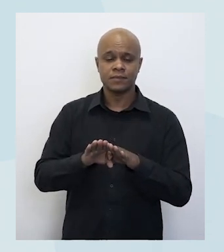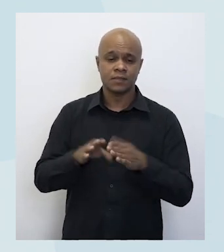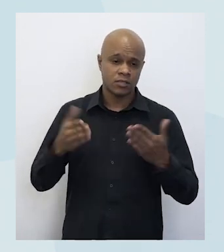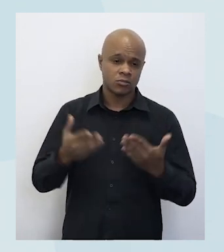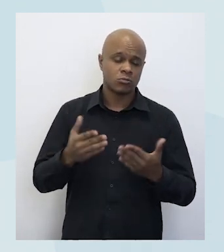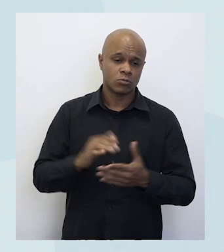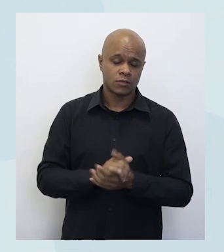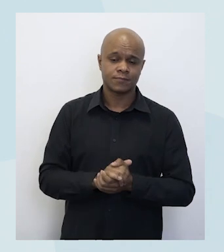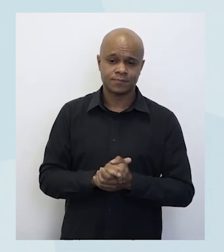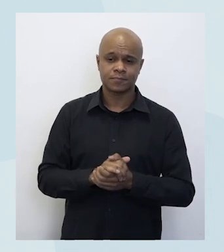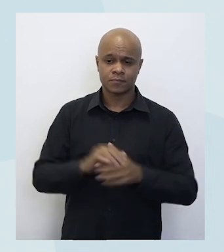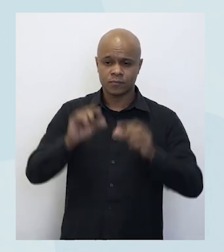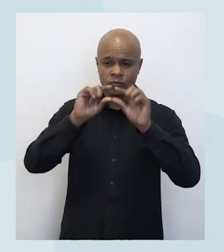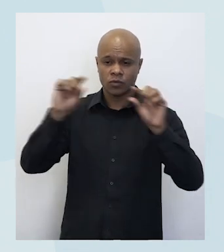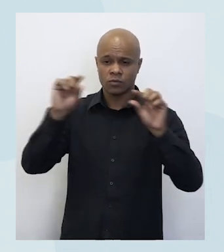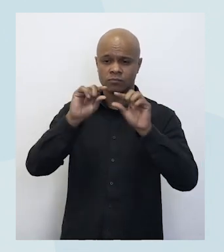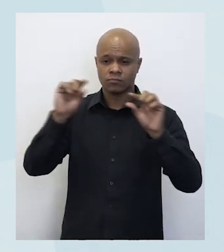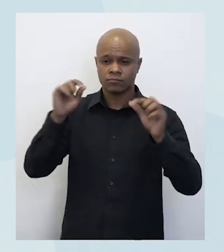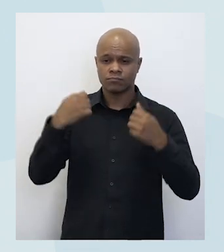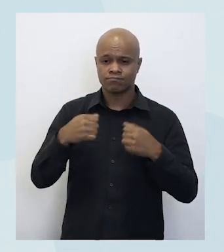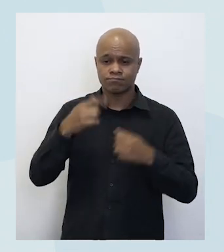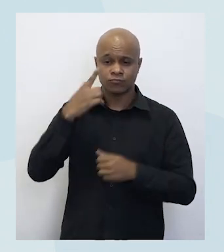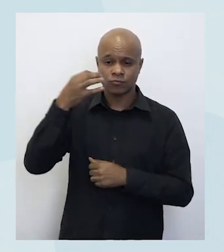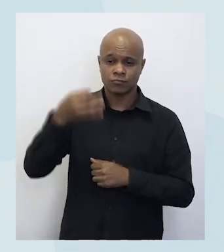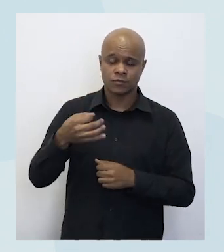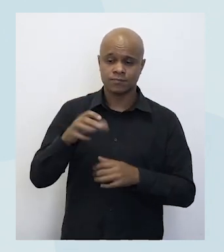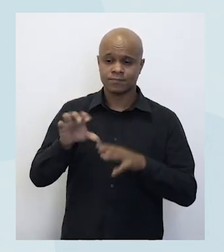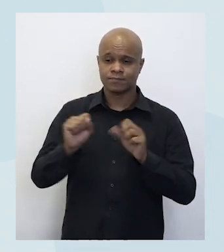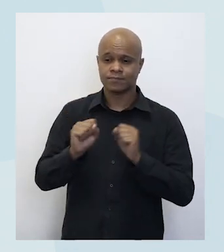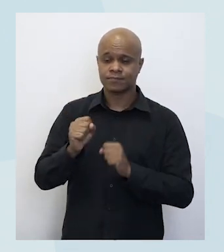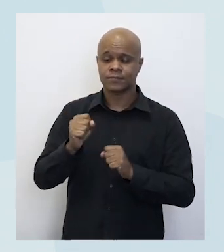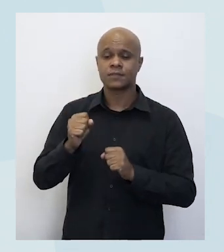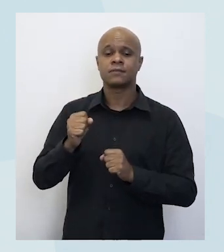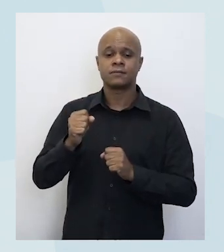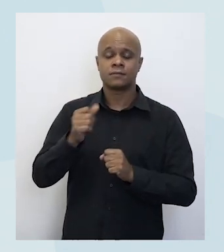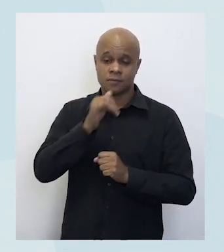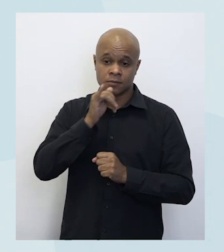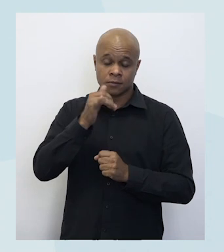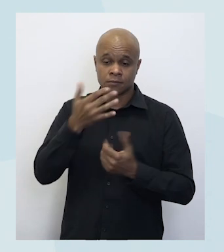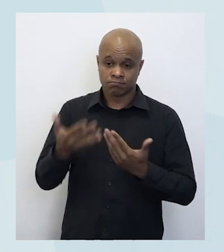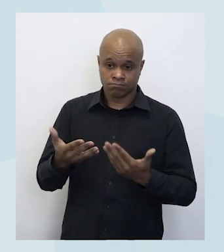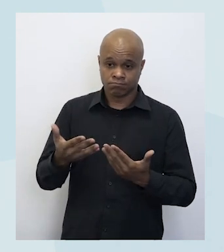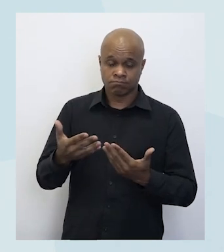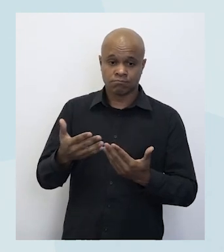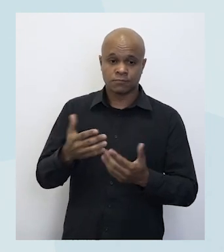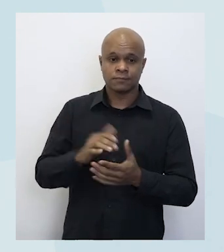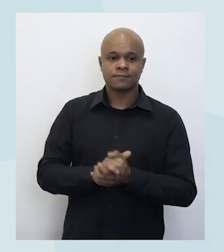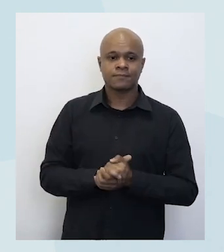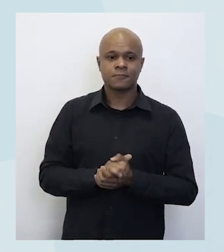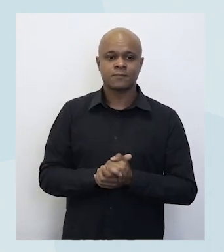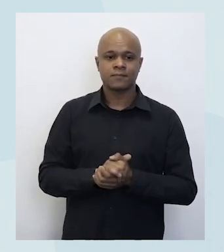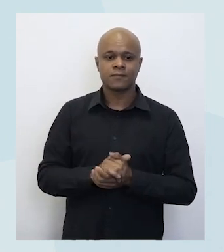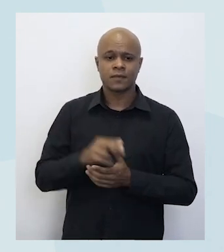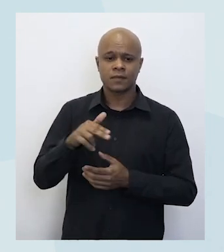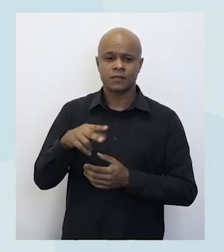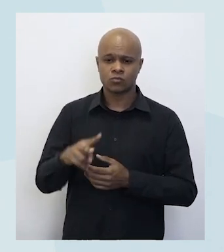nosso subíndice, né, no nosso estequiometria. Se vocês pegarem aqui no nosso exemplo, né, da amônia, da produção da amônia, e